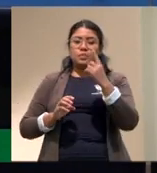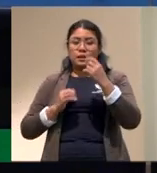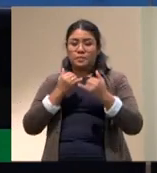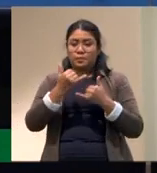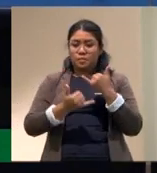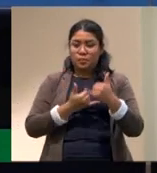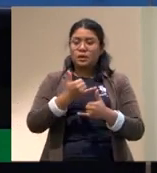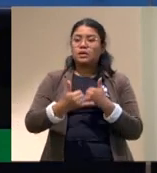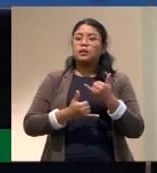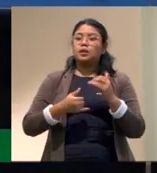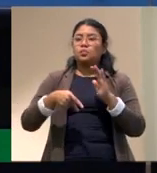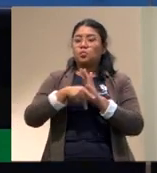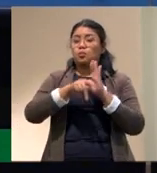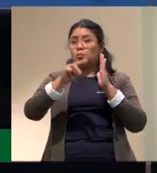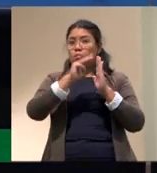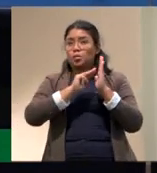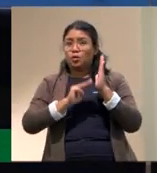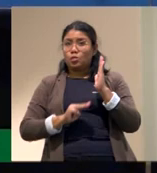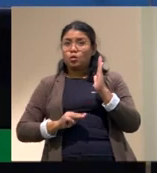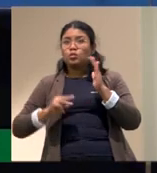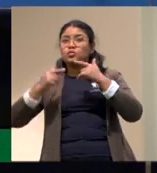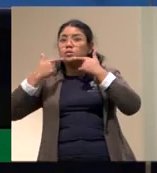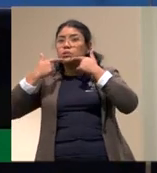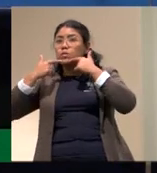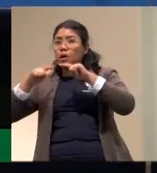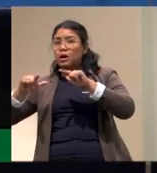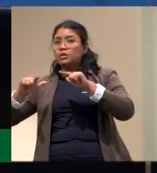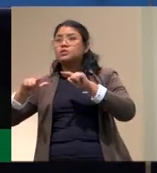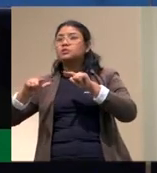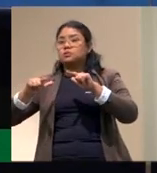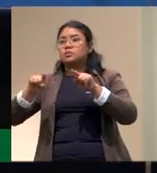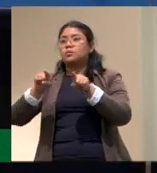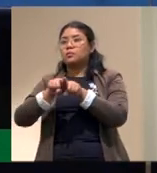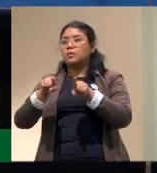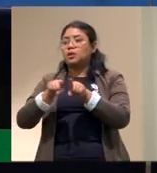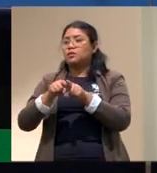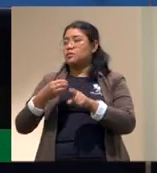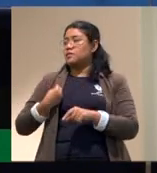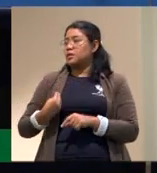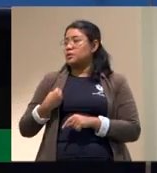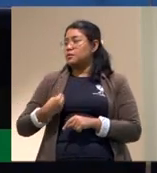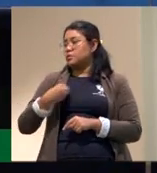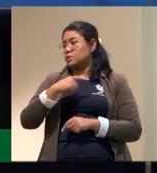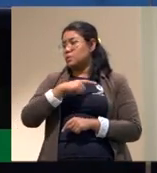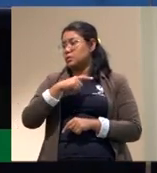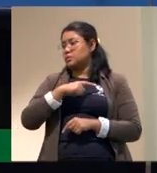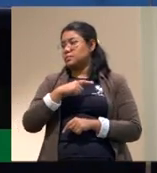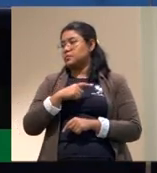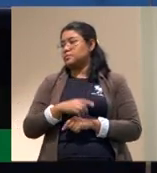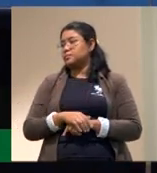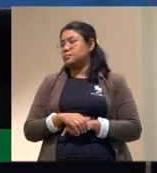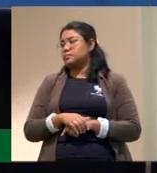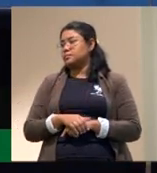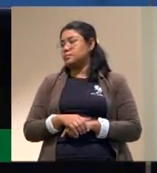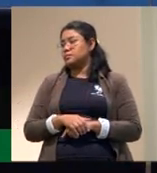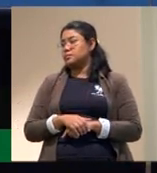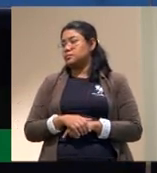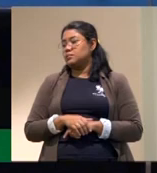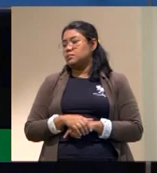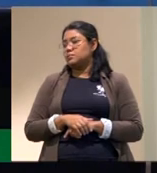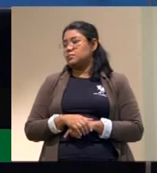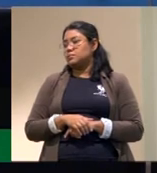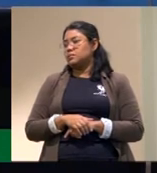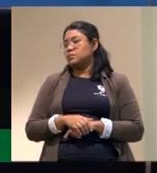eixo metodológico, onde as linguagens, outras linguagens, também estarão presentes, né? Quando eu estou numa brincadeira de faz